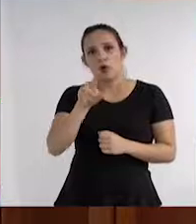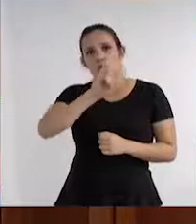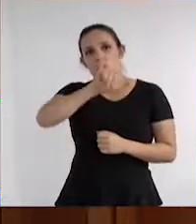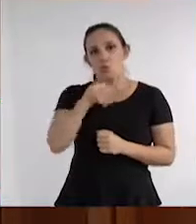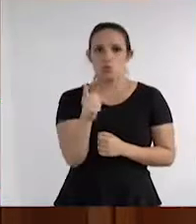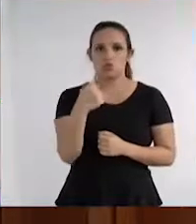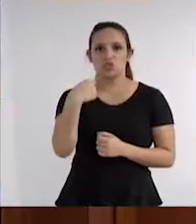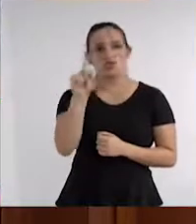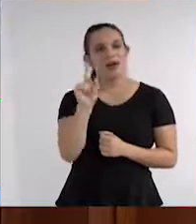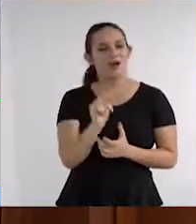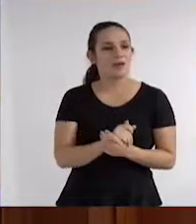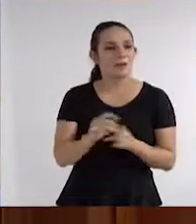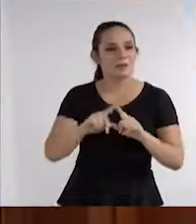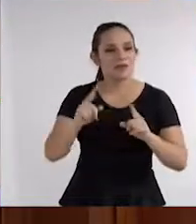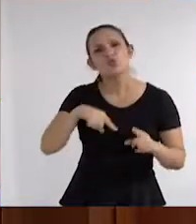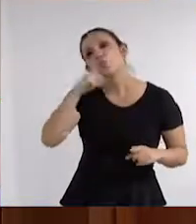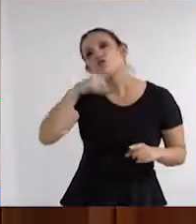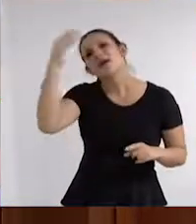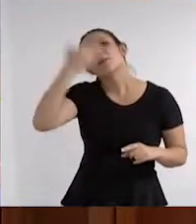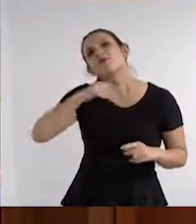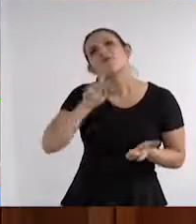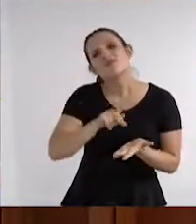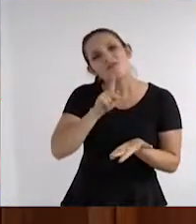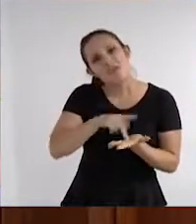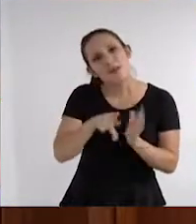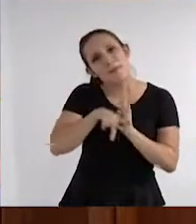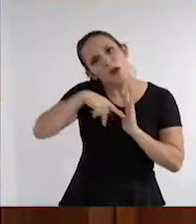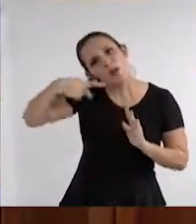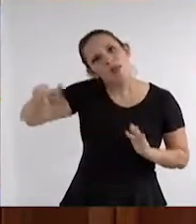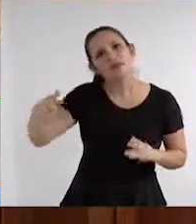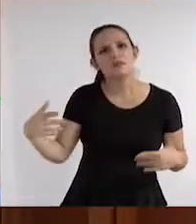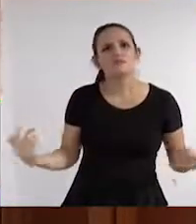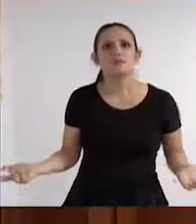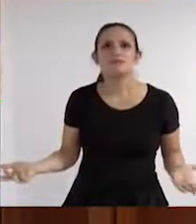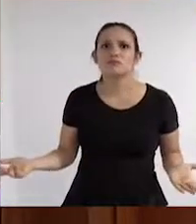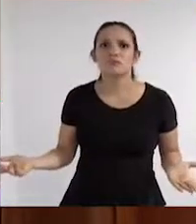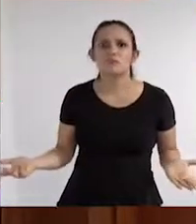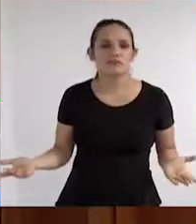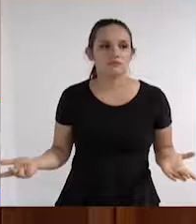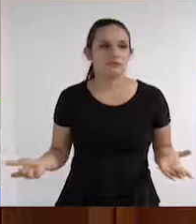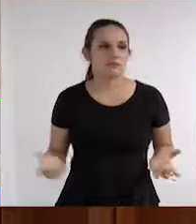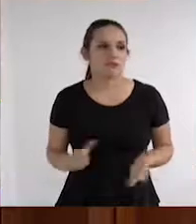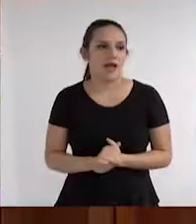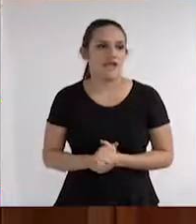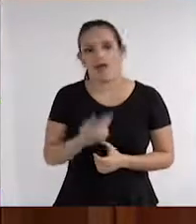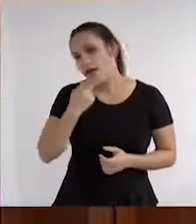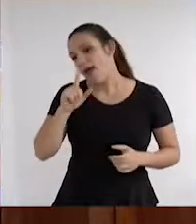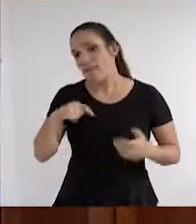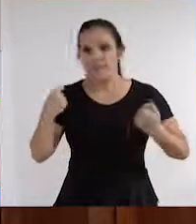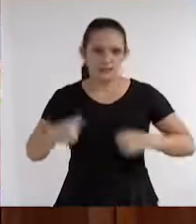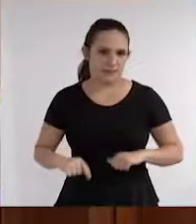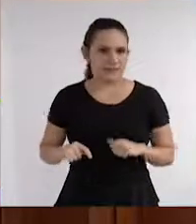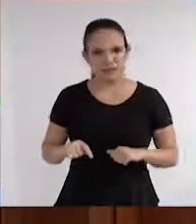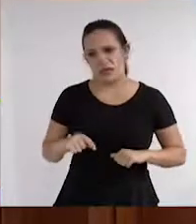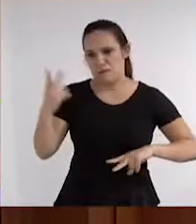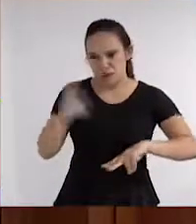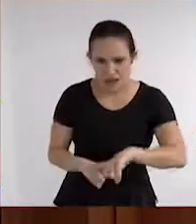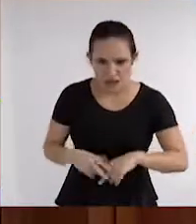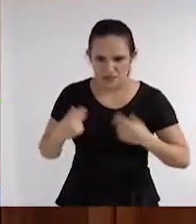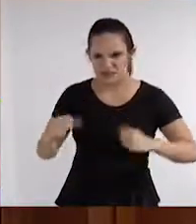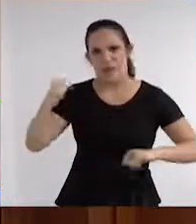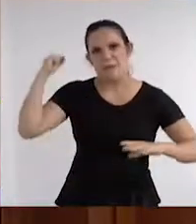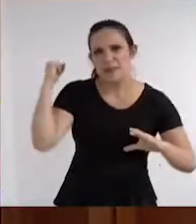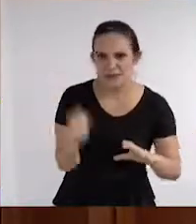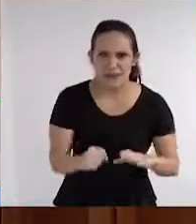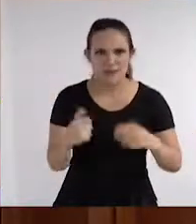consegue se provar que o apartamento é do homem, pelo amor de Deus. E aí, não, mas nós temos que condenar, não, nós temos que matar, não, nós temos que